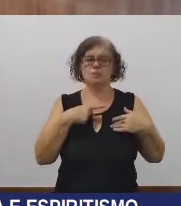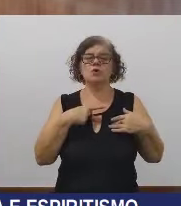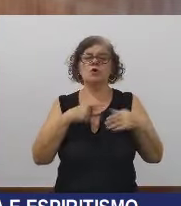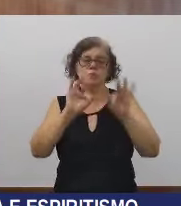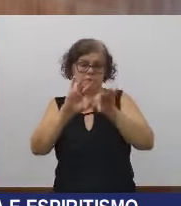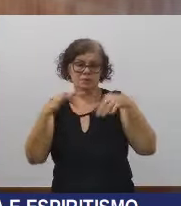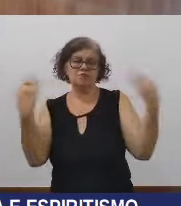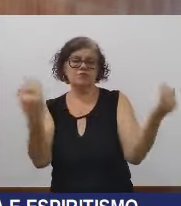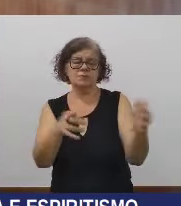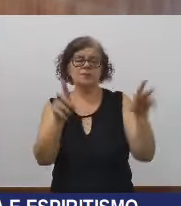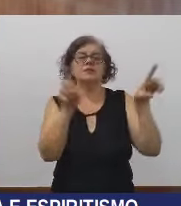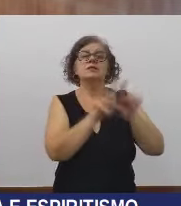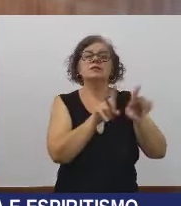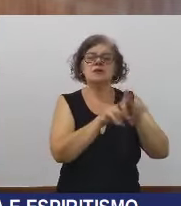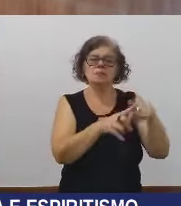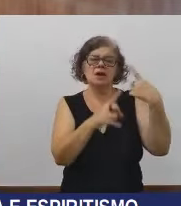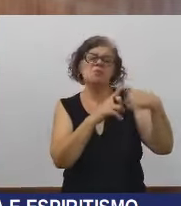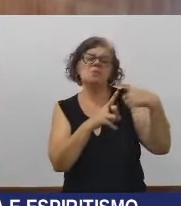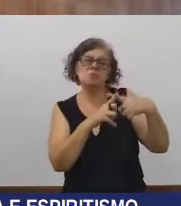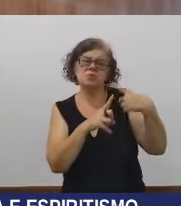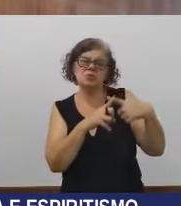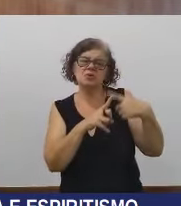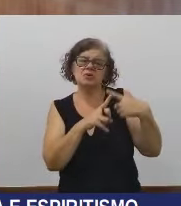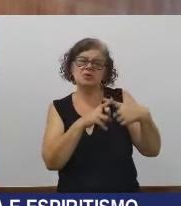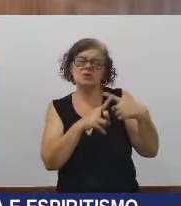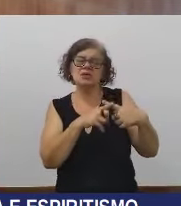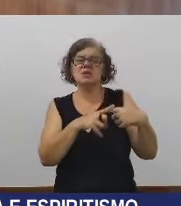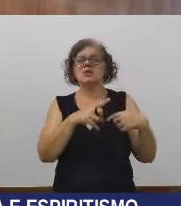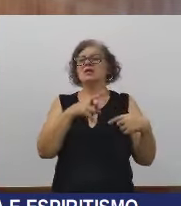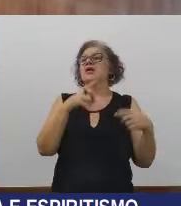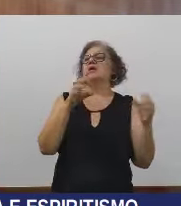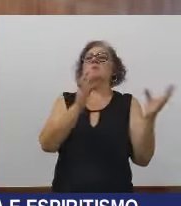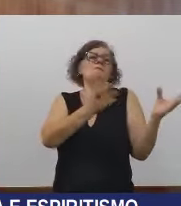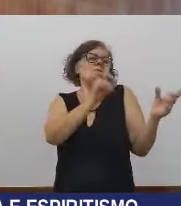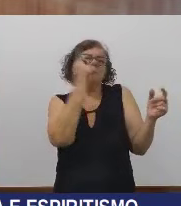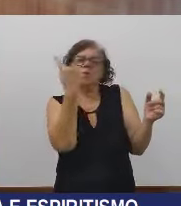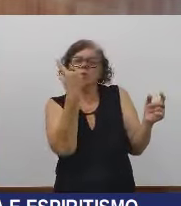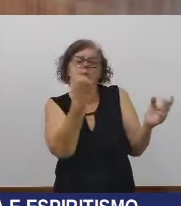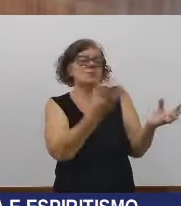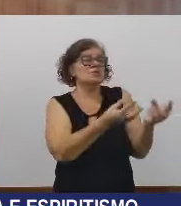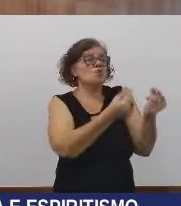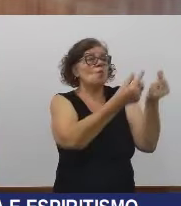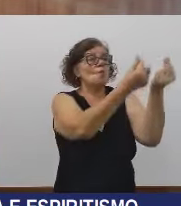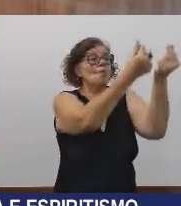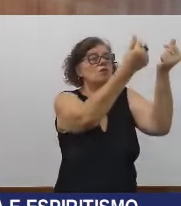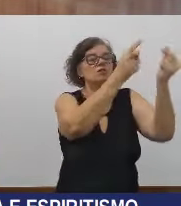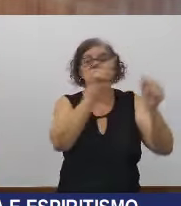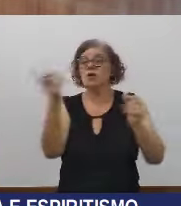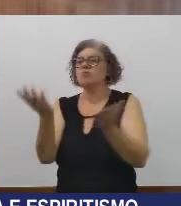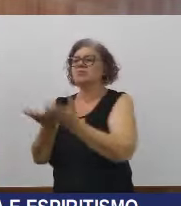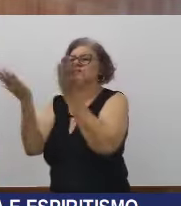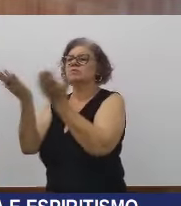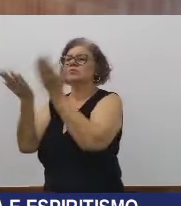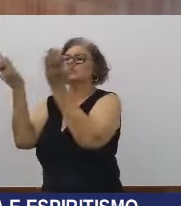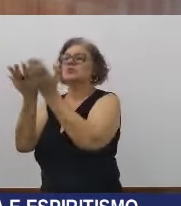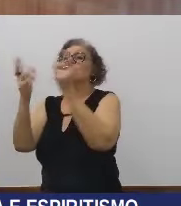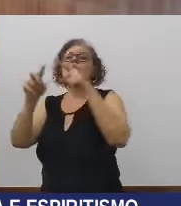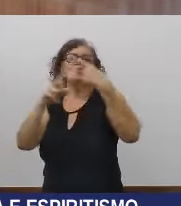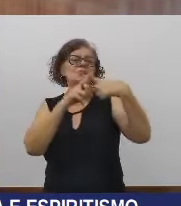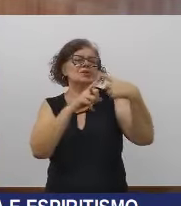familiares. Por que uma pessoa tem a prova da riqueza e a outra da pobreza? Por que